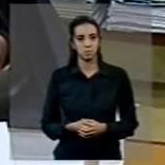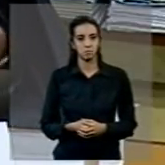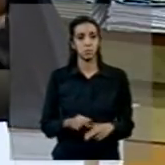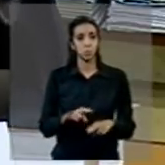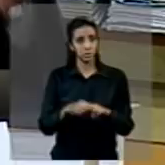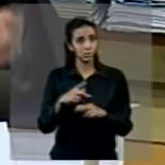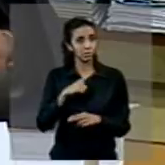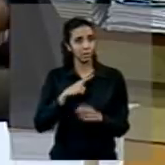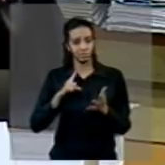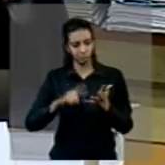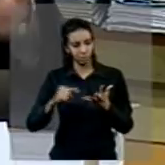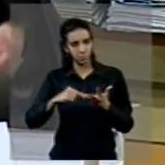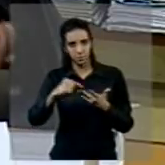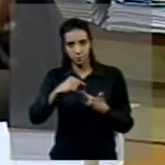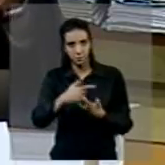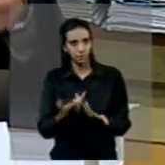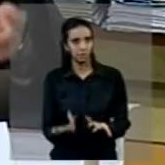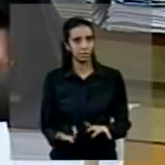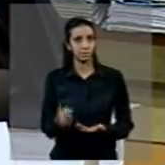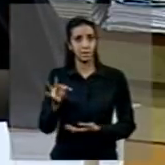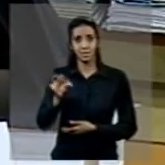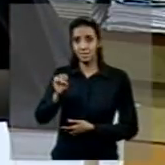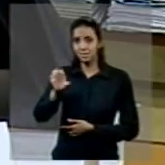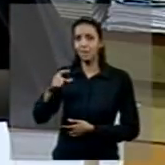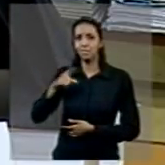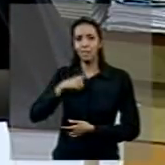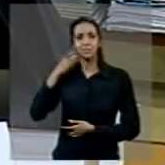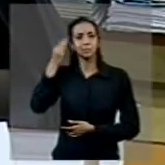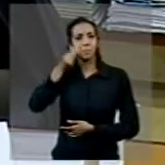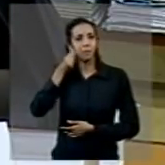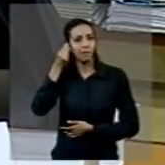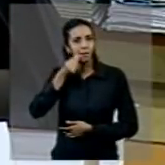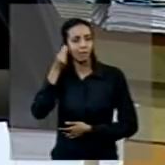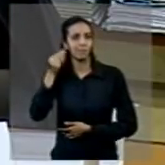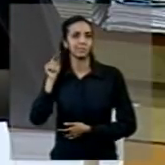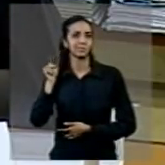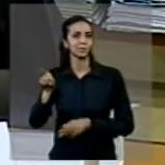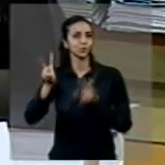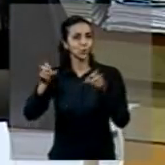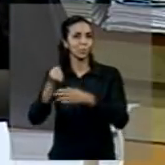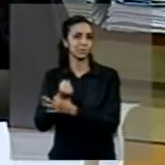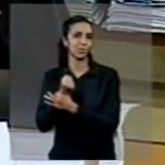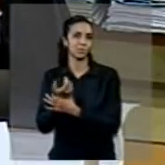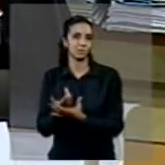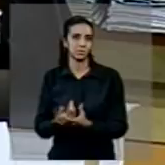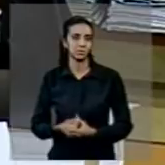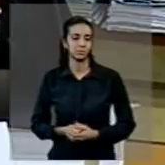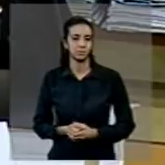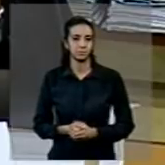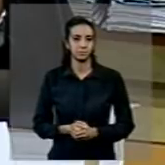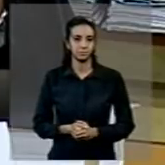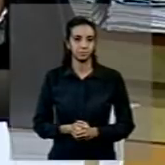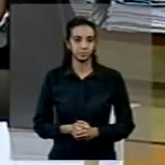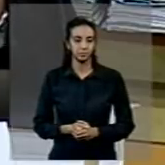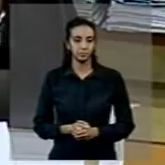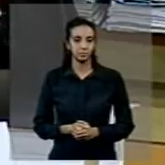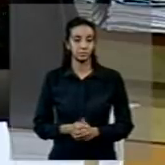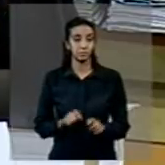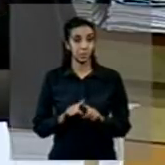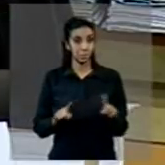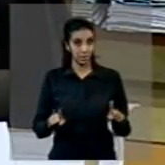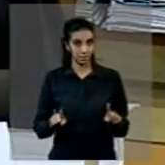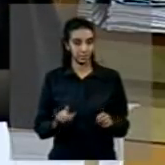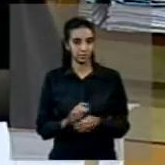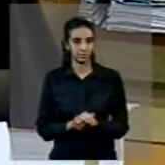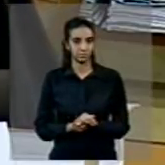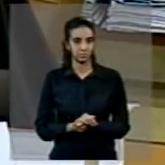aqui elencadas. E a Justiça Eleitoral tem toda uma experiência em torno disso. Mas, presidente, se nós quisermos